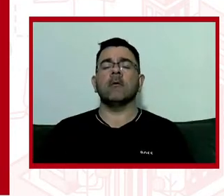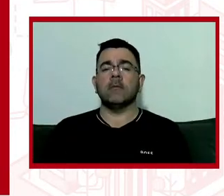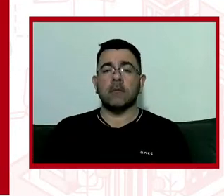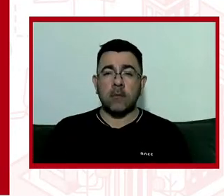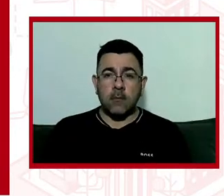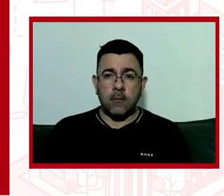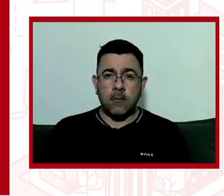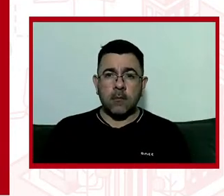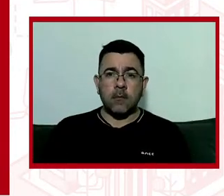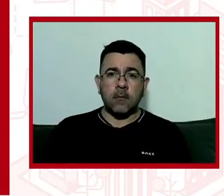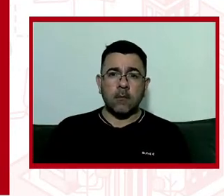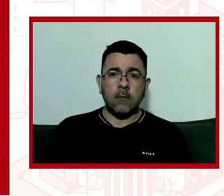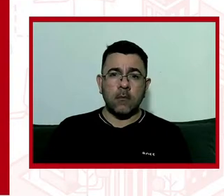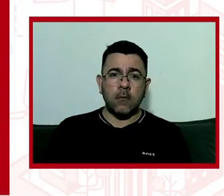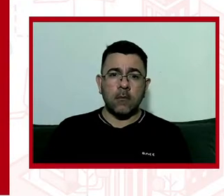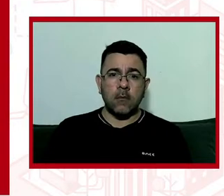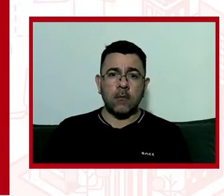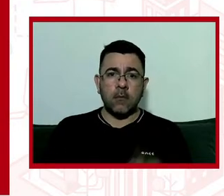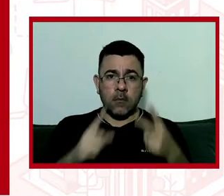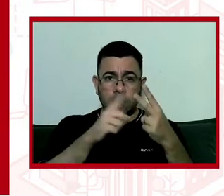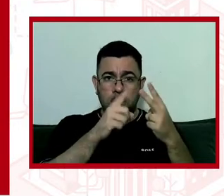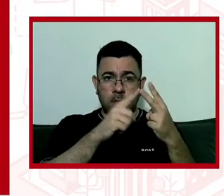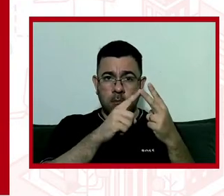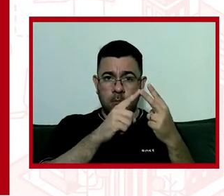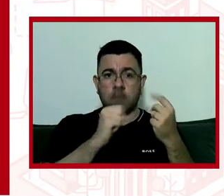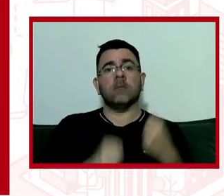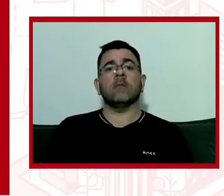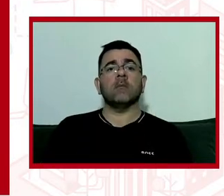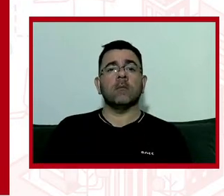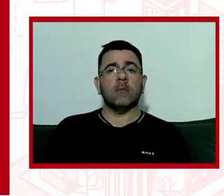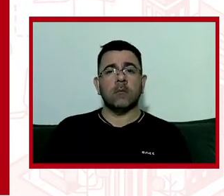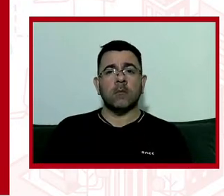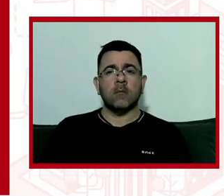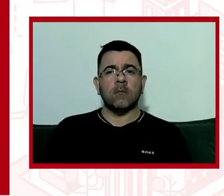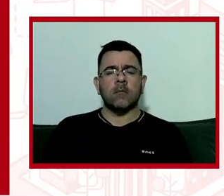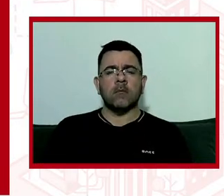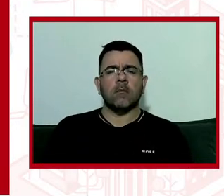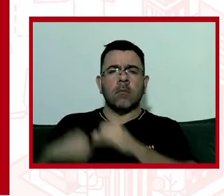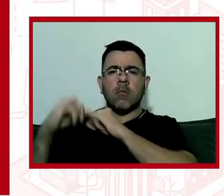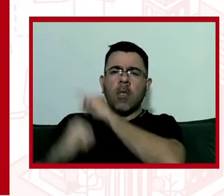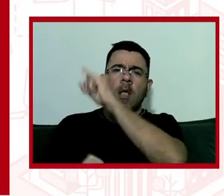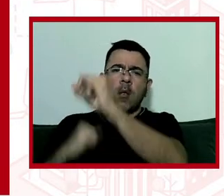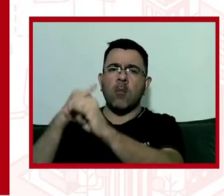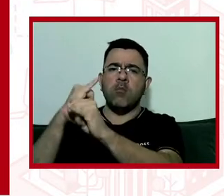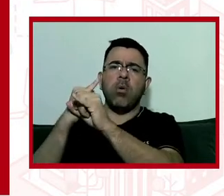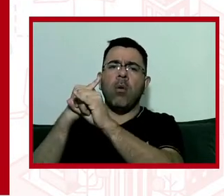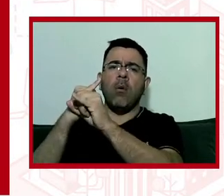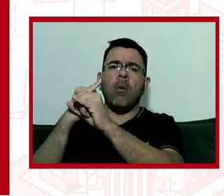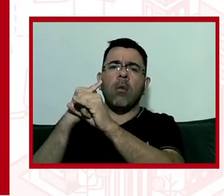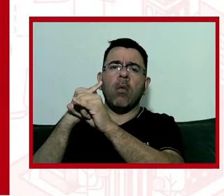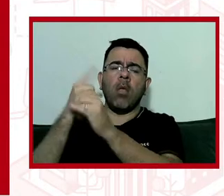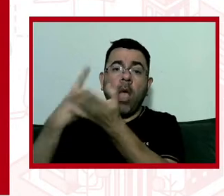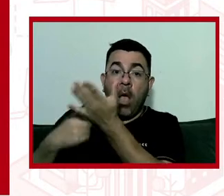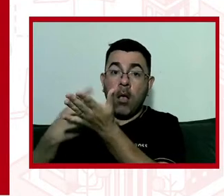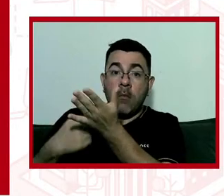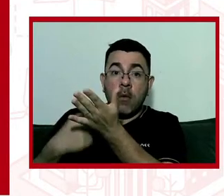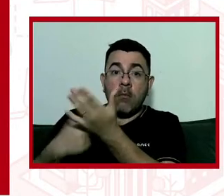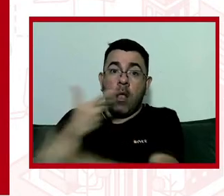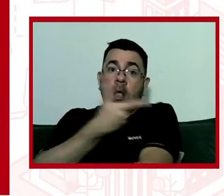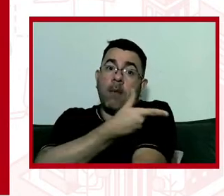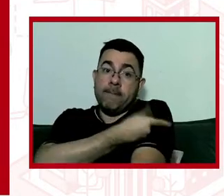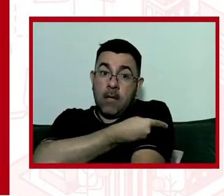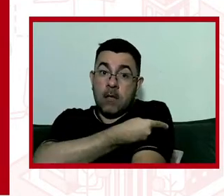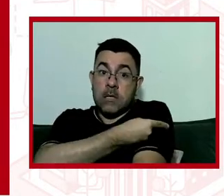quanto vacina covid segundo ponto não adianta criar uma plataforma específica de vacina ali é o momento de você ensinar